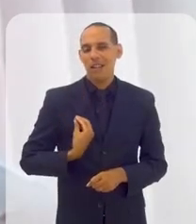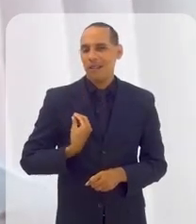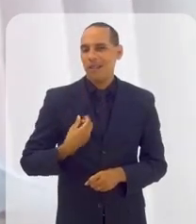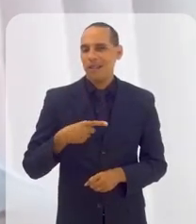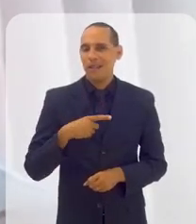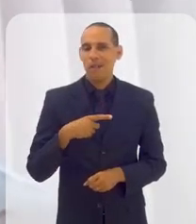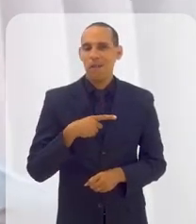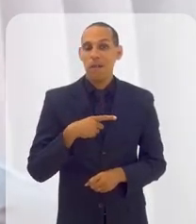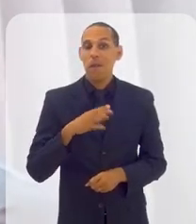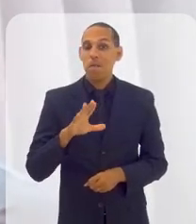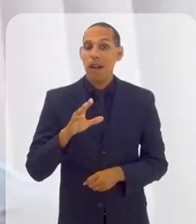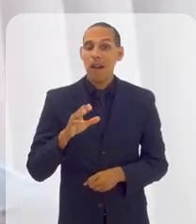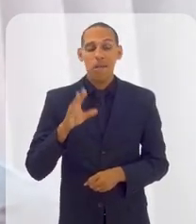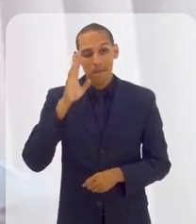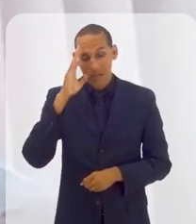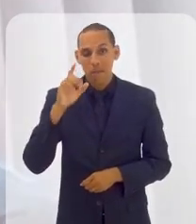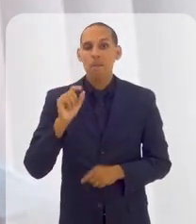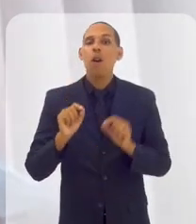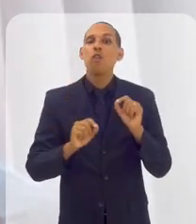finalidade principal é